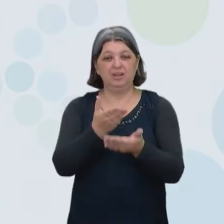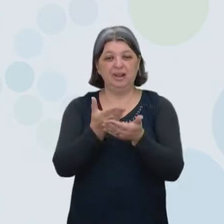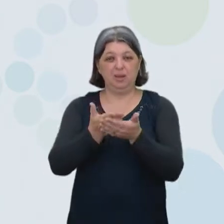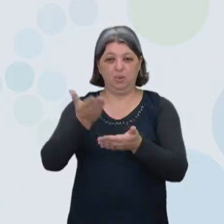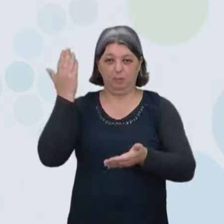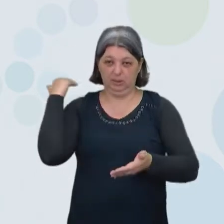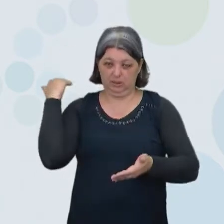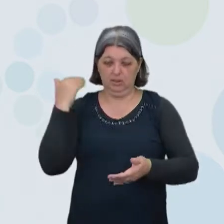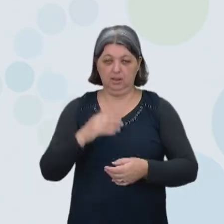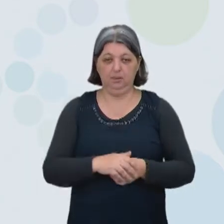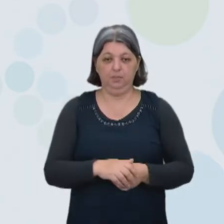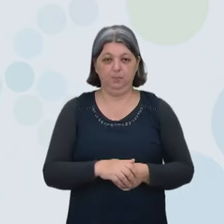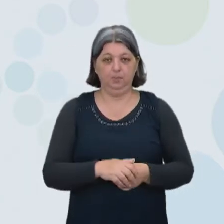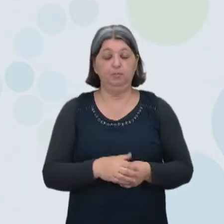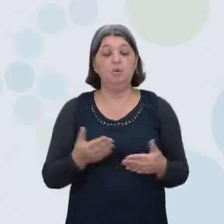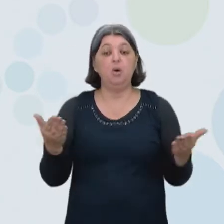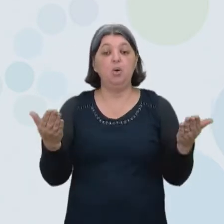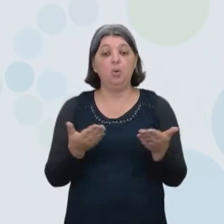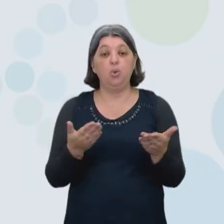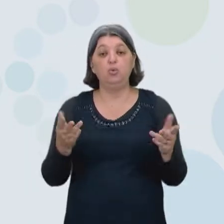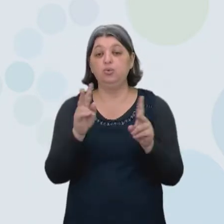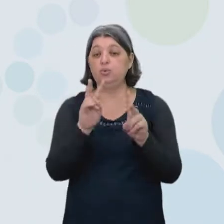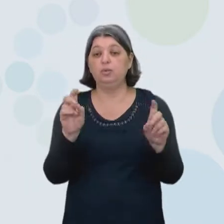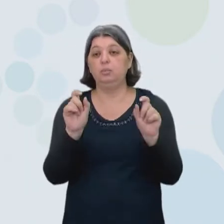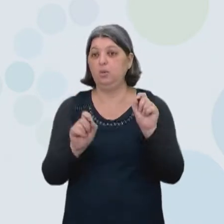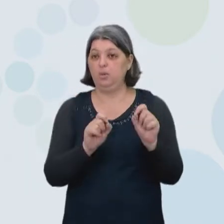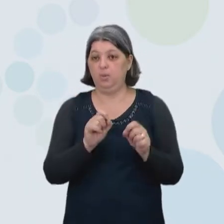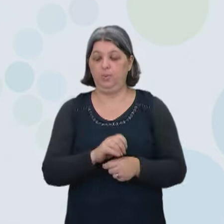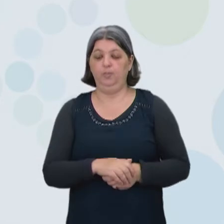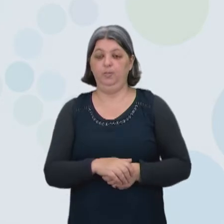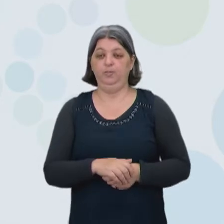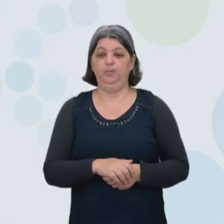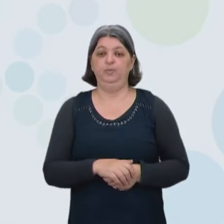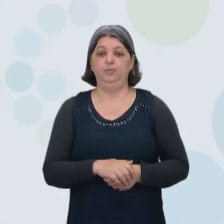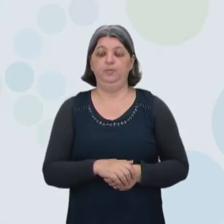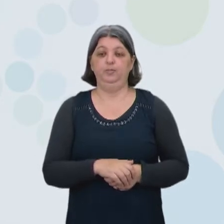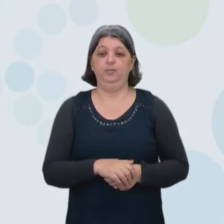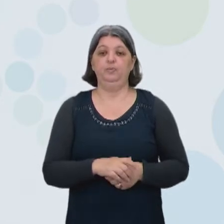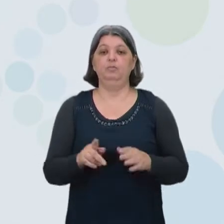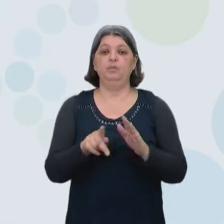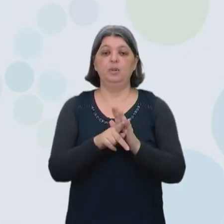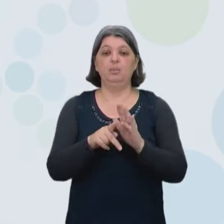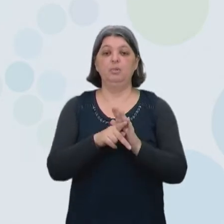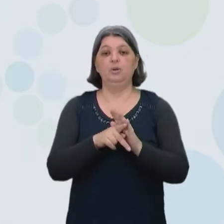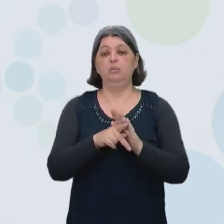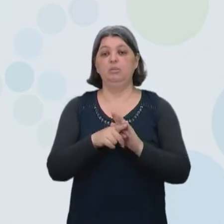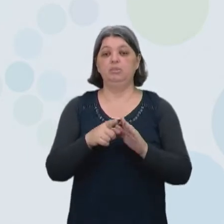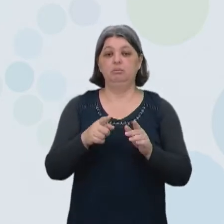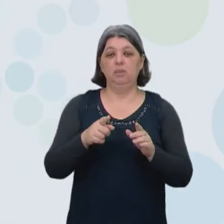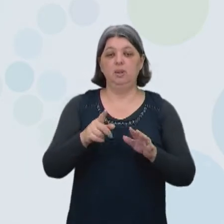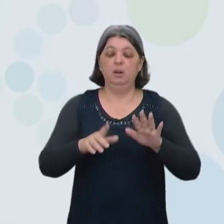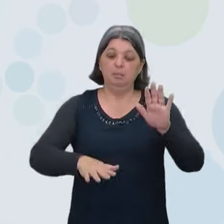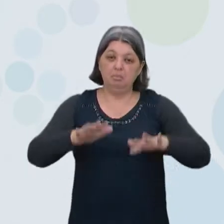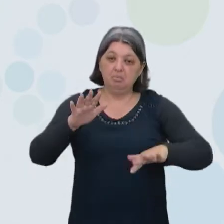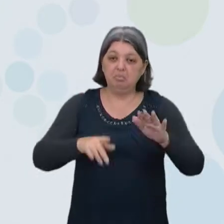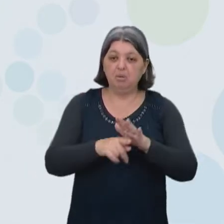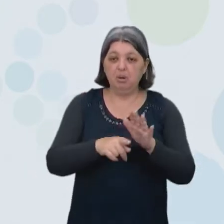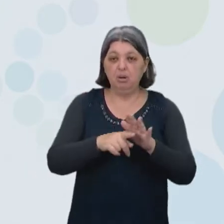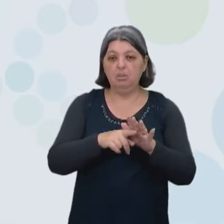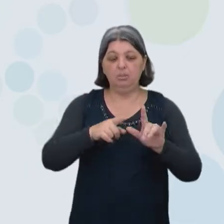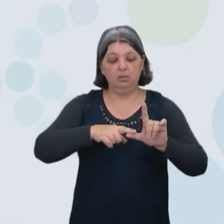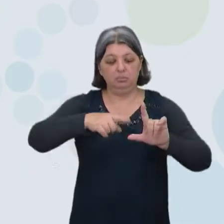anterior, E hoje a gente vai falar um pouquinho, um pocão na realidade, sobre a margem de erro e nível de confiança em